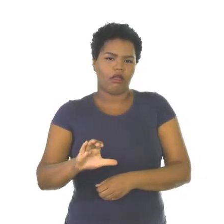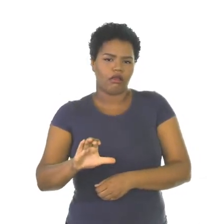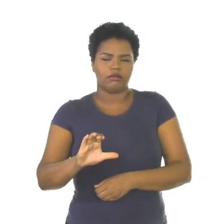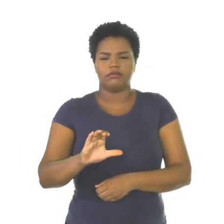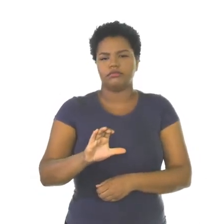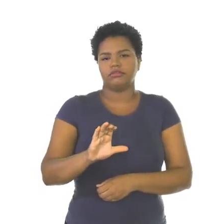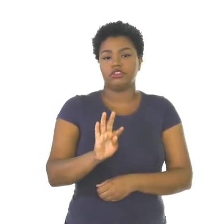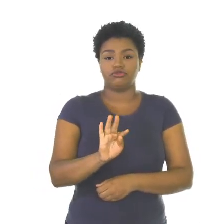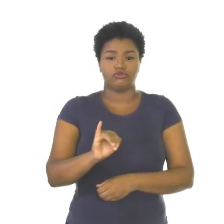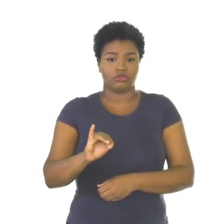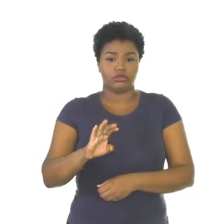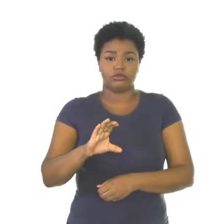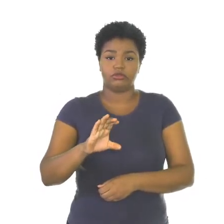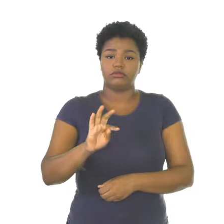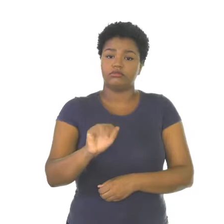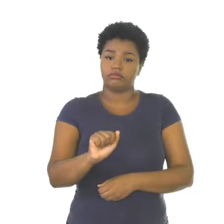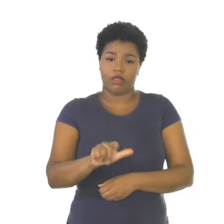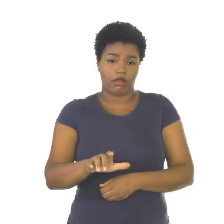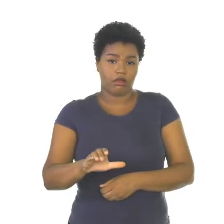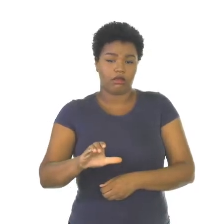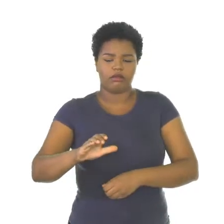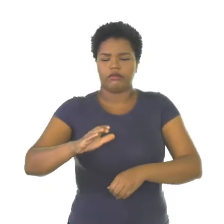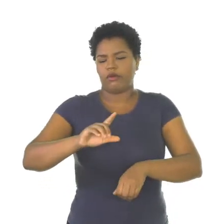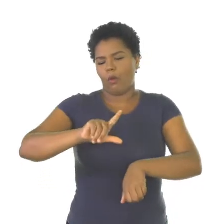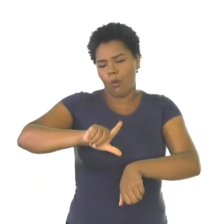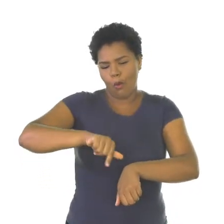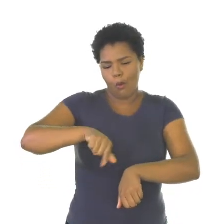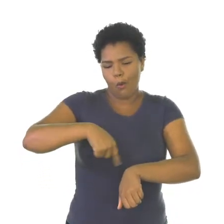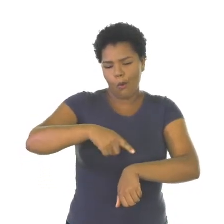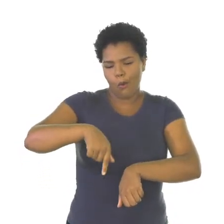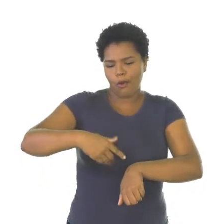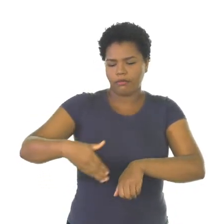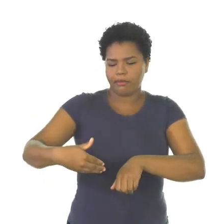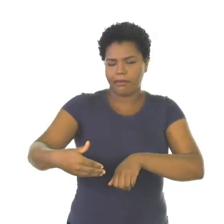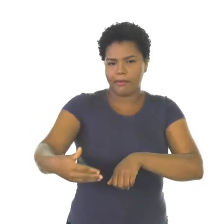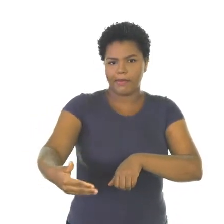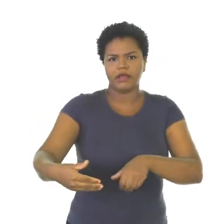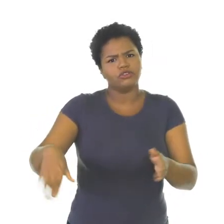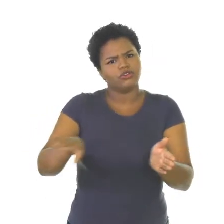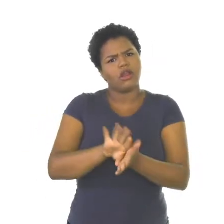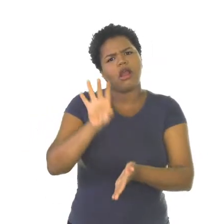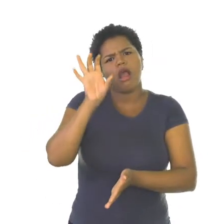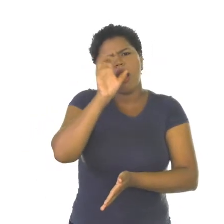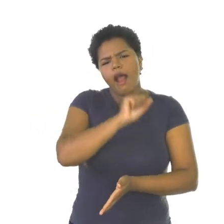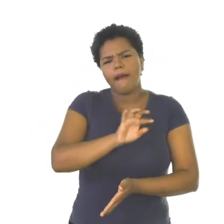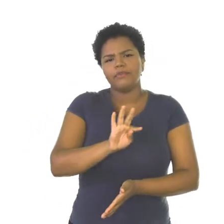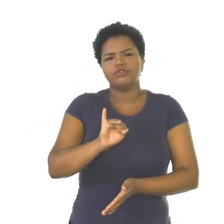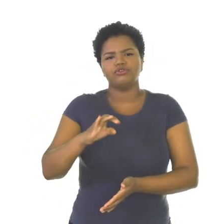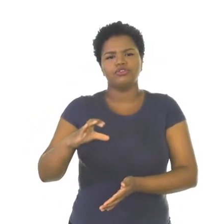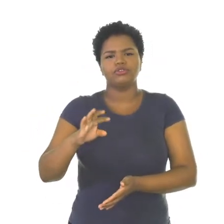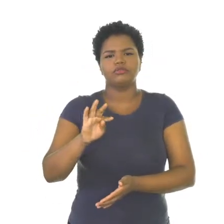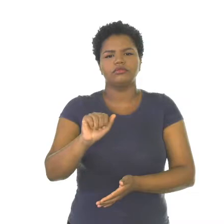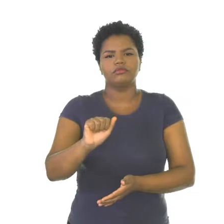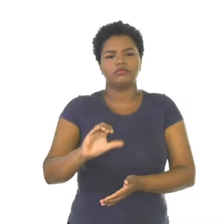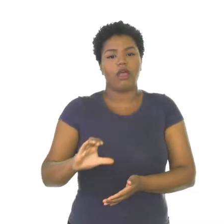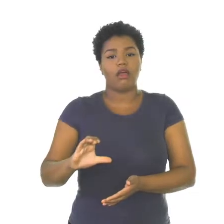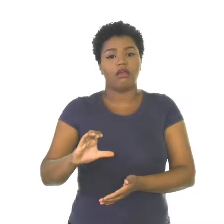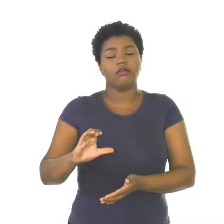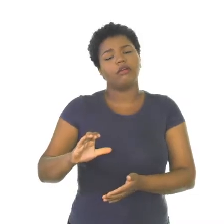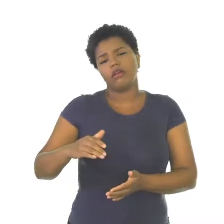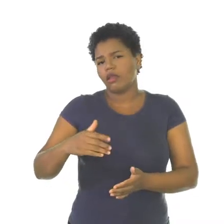tic-tac passa hora. Chega logo, tic-tac, tic-tac e